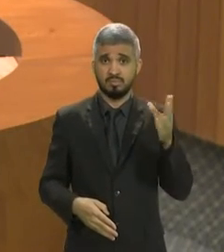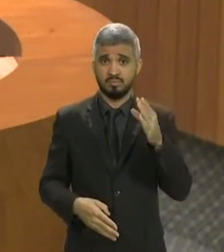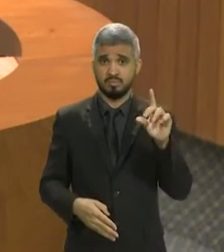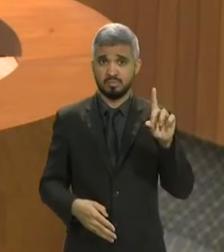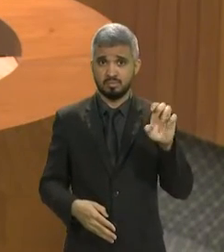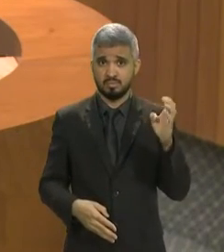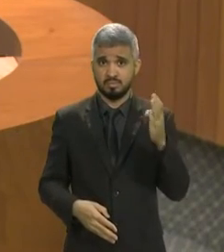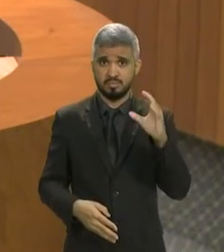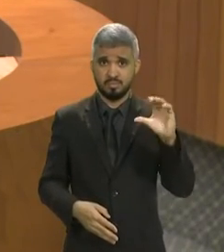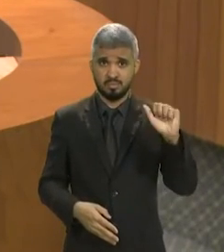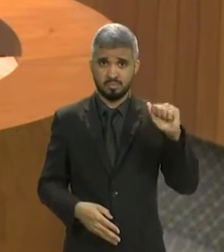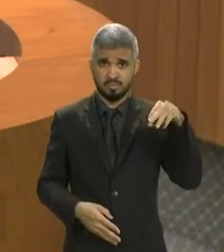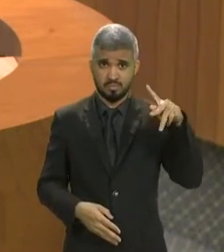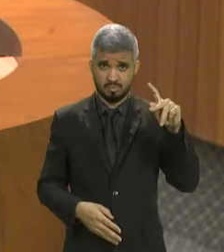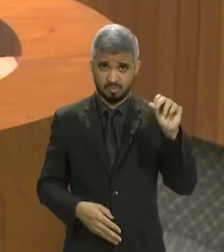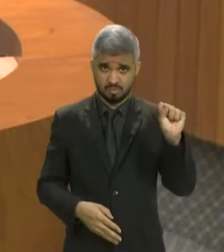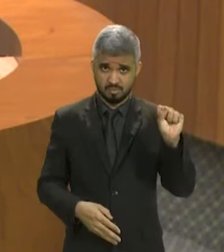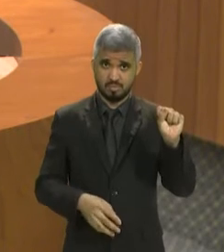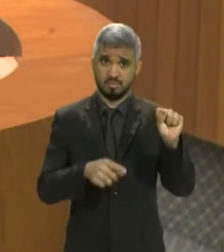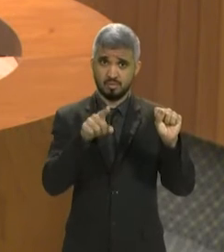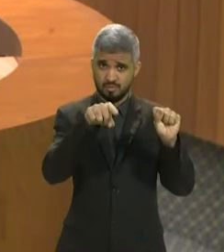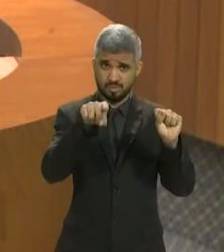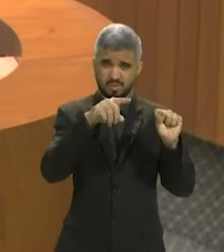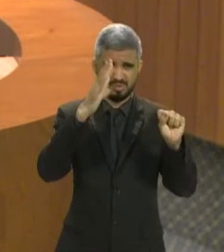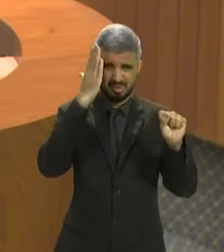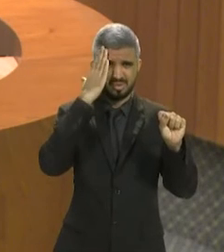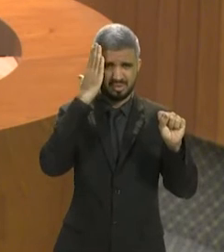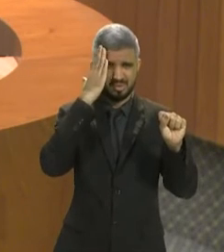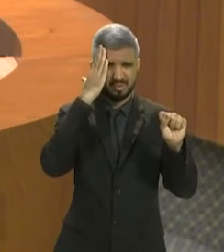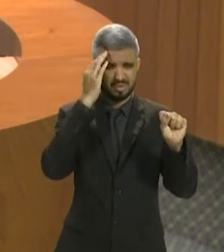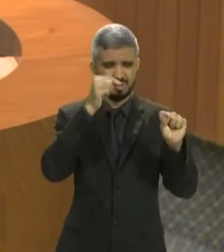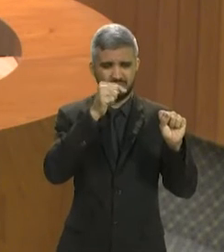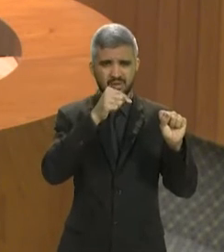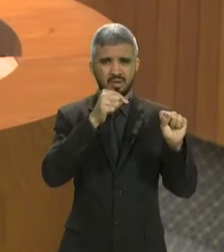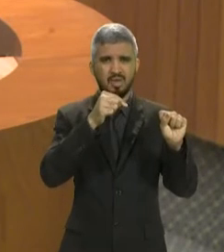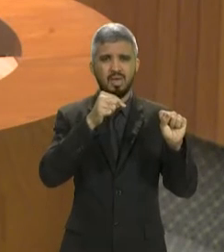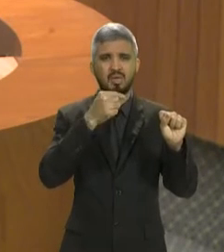quem não ouviu, é dada o nome ao grande escritor,